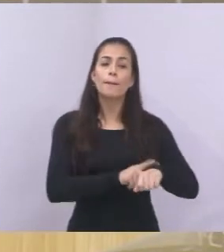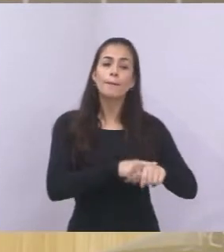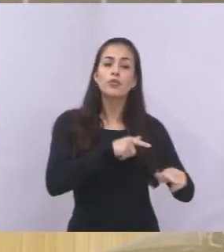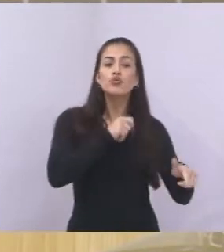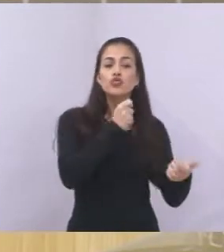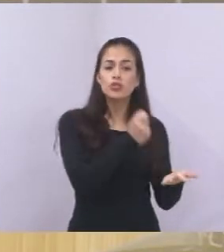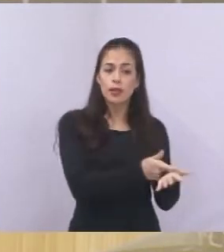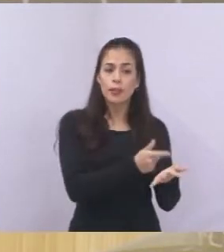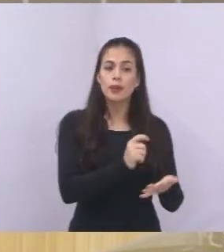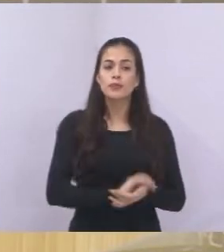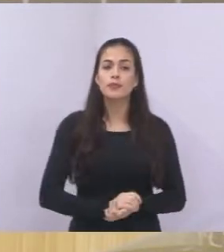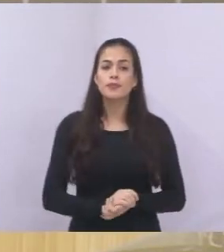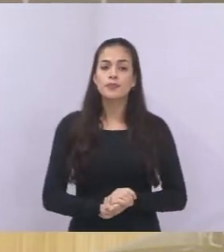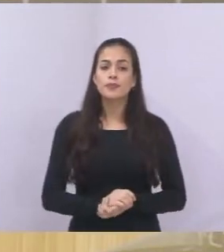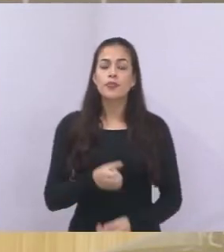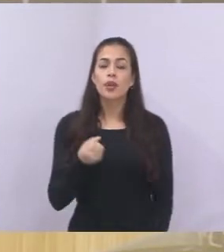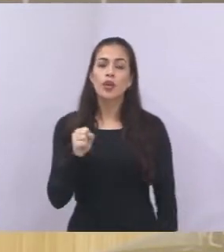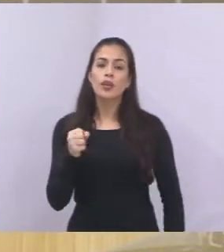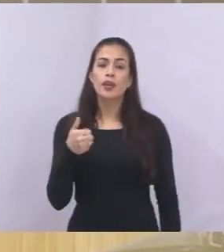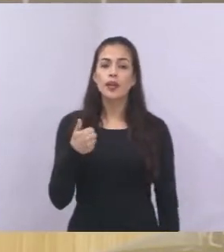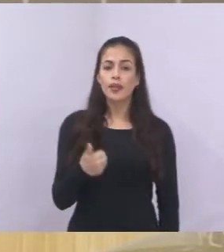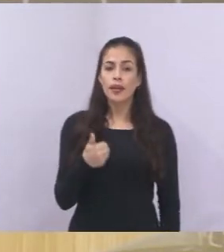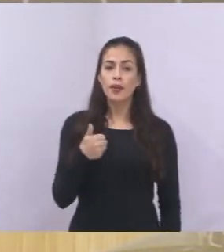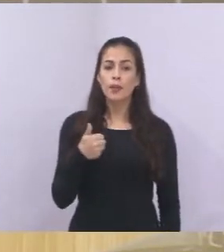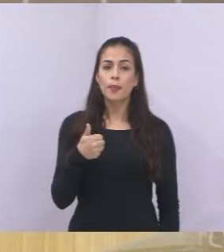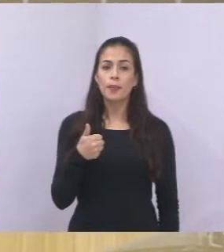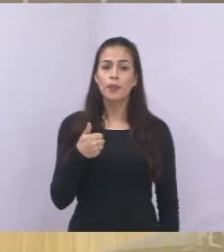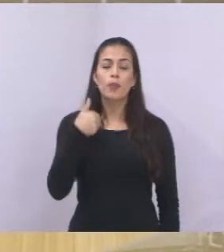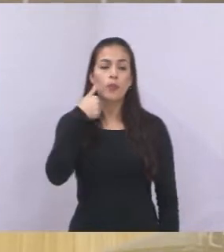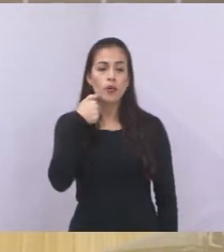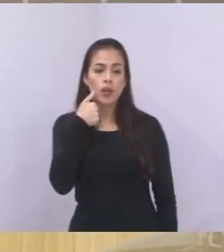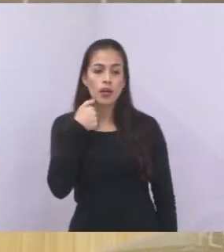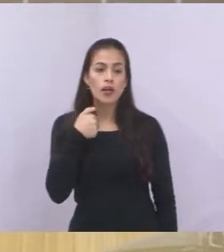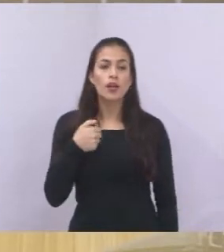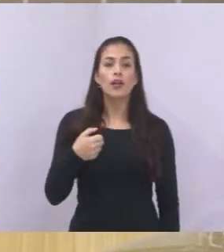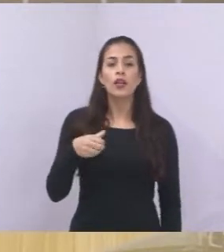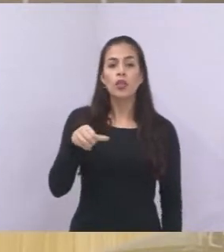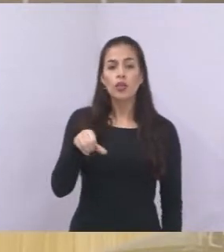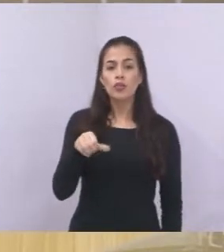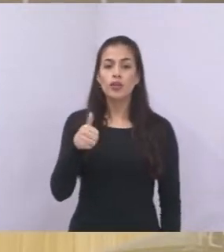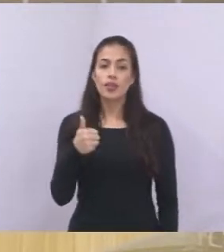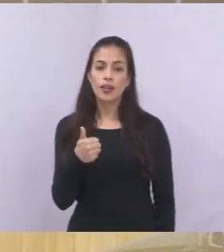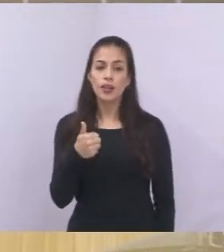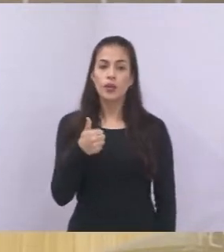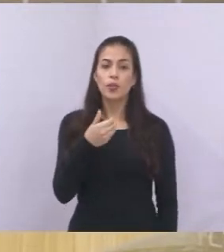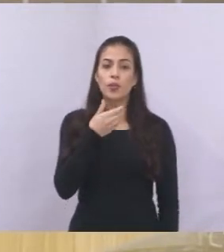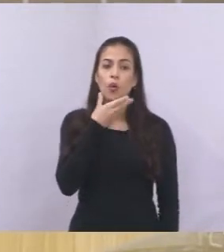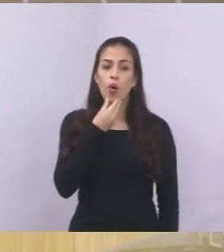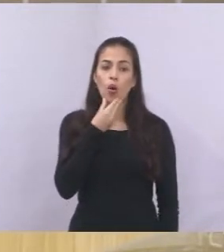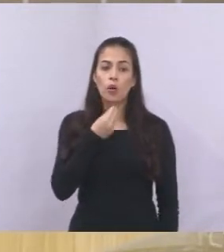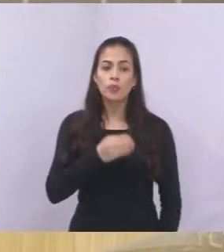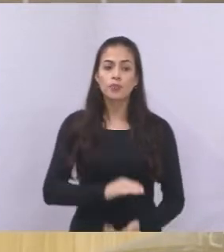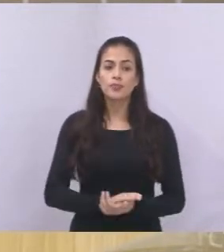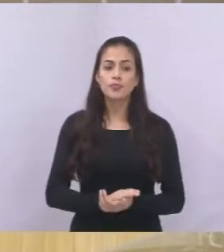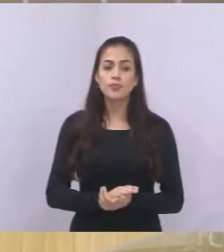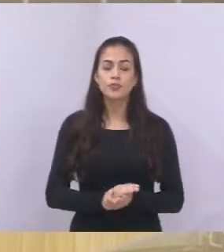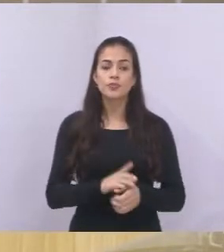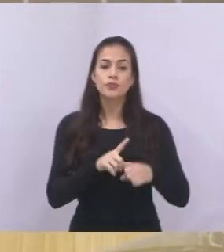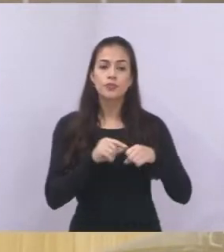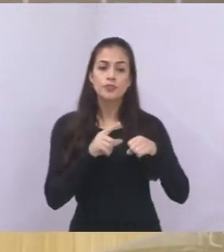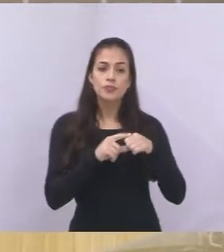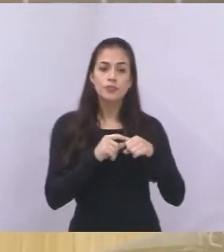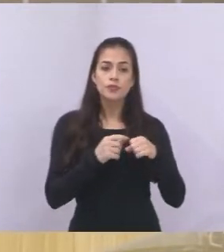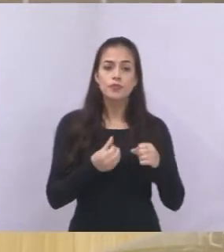81 pontos se mulher, 91 pontos se homem, observado o disposto do parágrafo 1º e